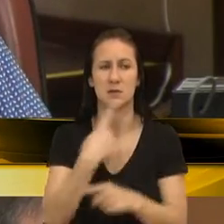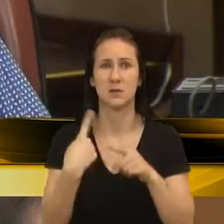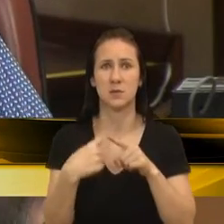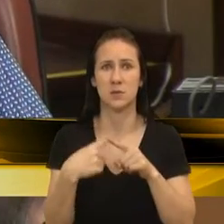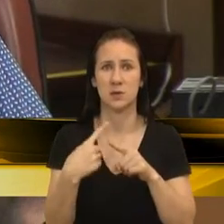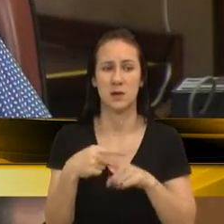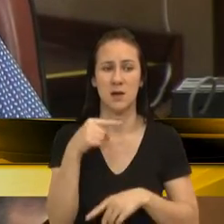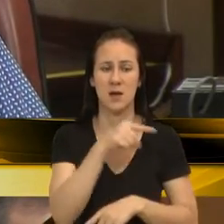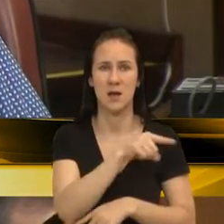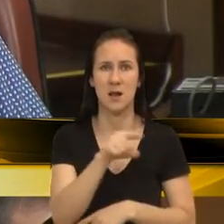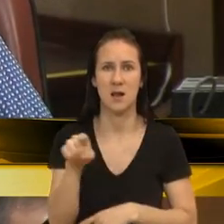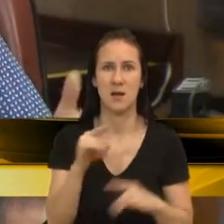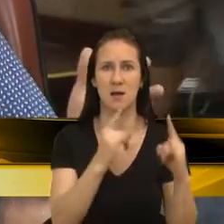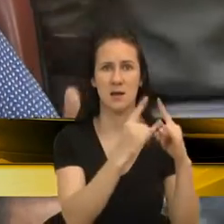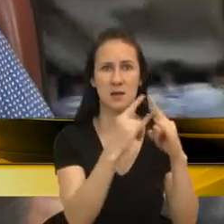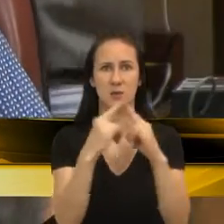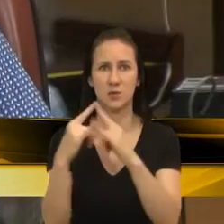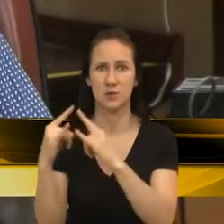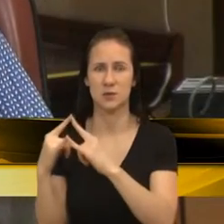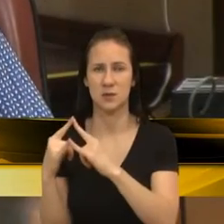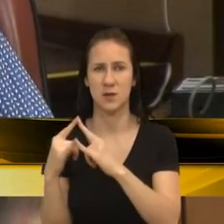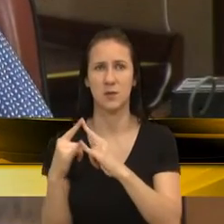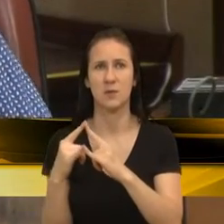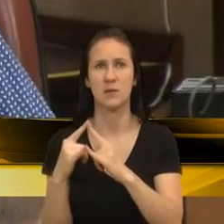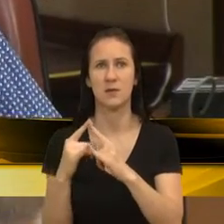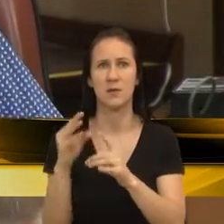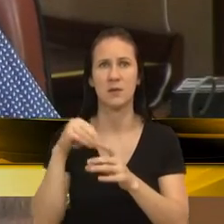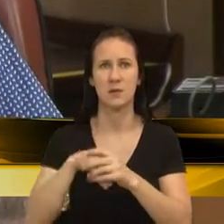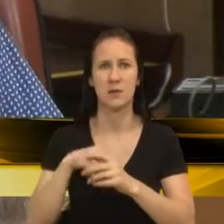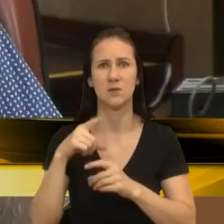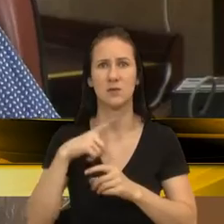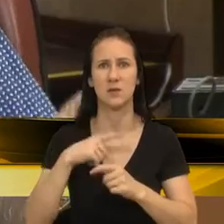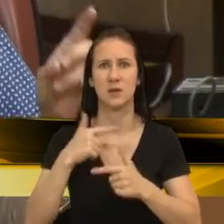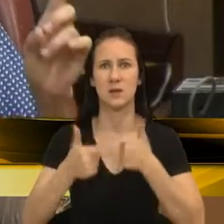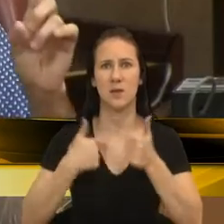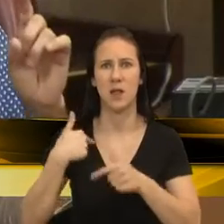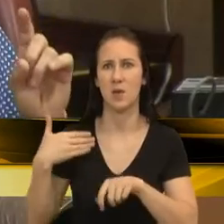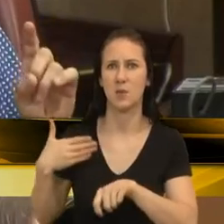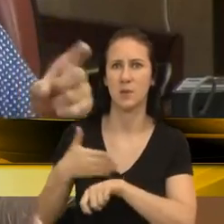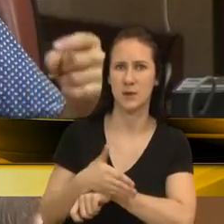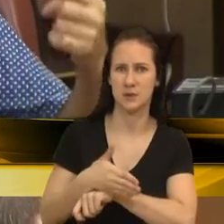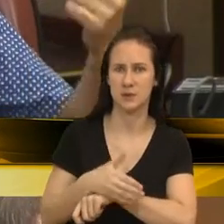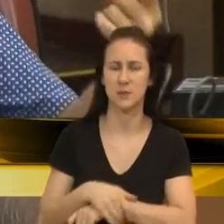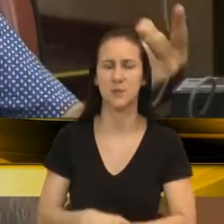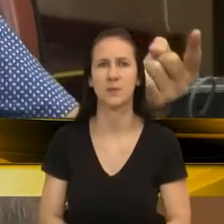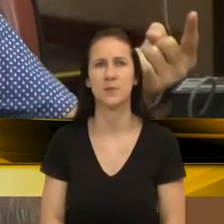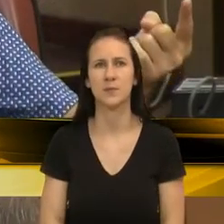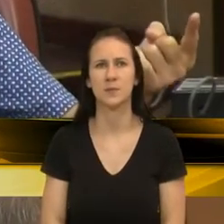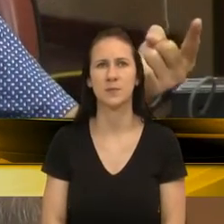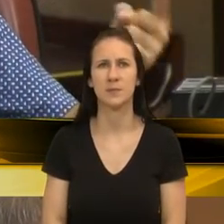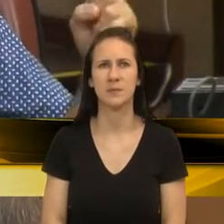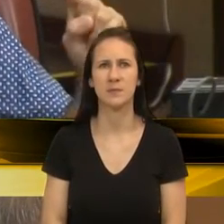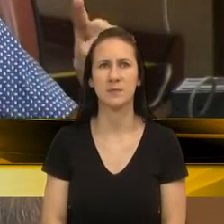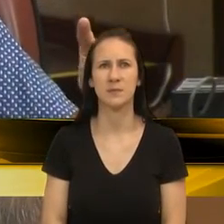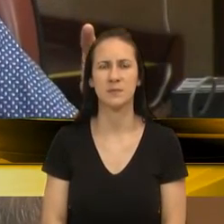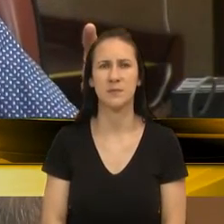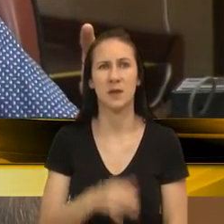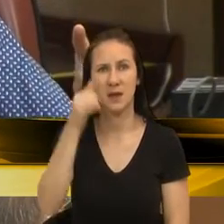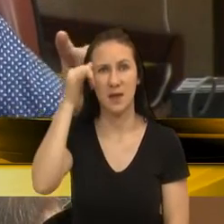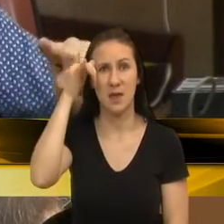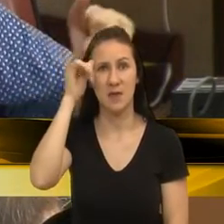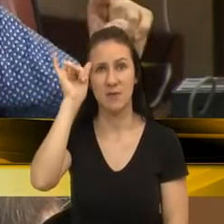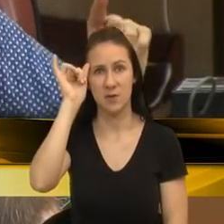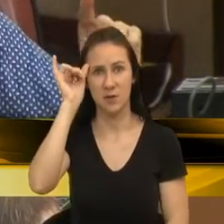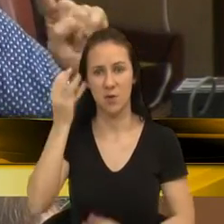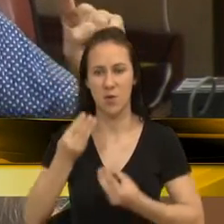Anjos Voluntário específico, porque eu tenho um trabalho lá naquela casa. Eles deixaram de atender e ampliar a oferta de vagas para aquelas